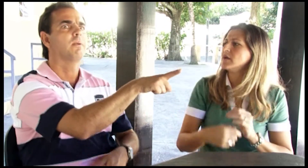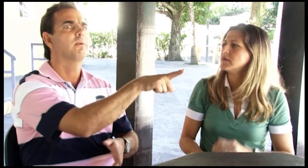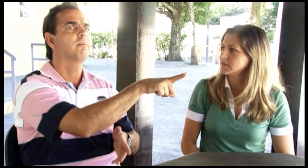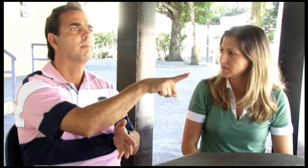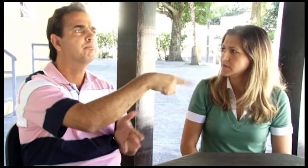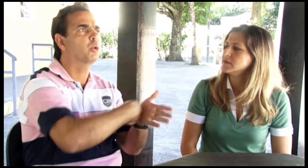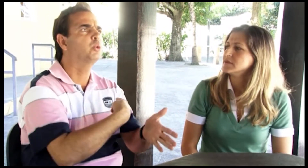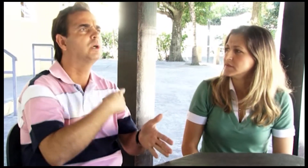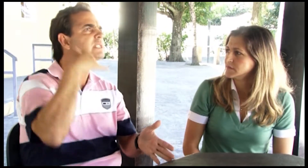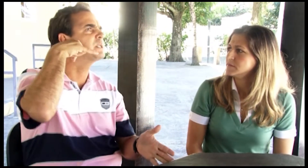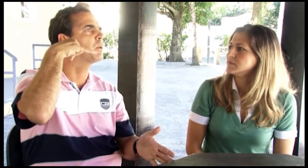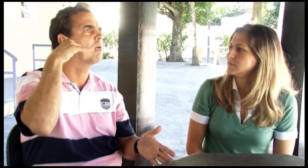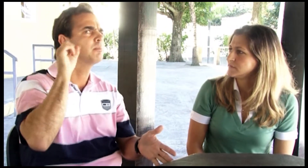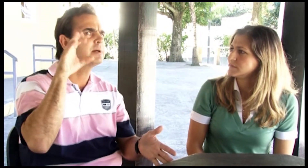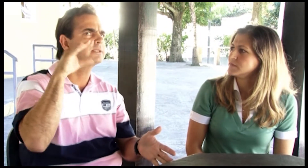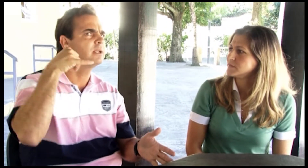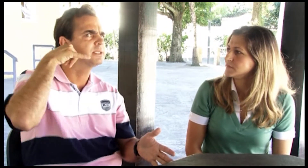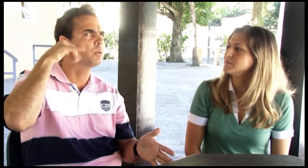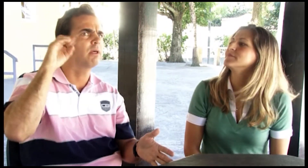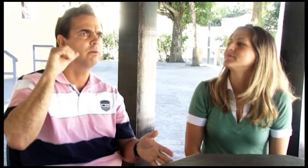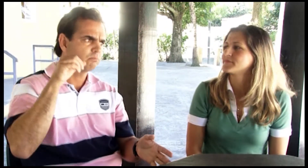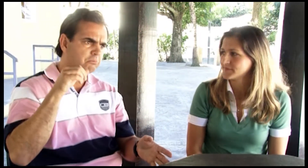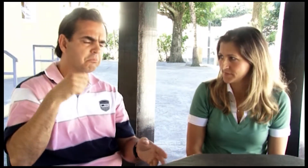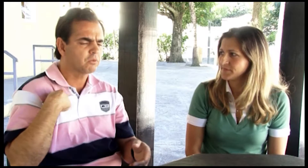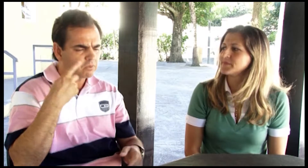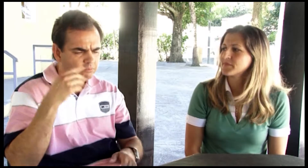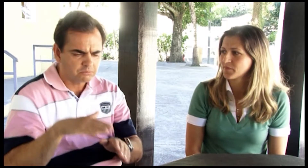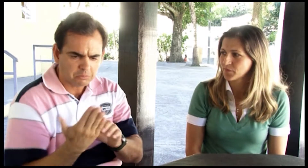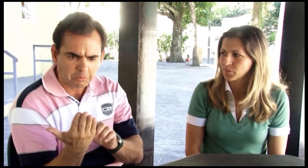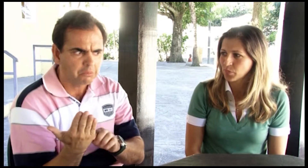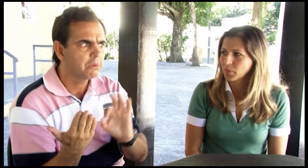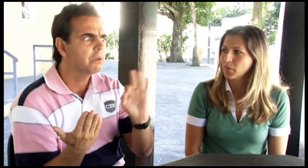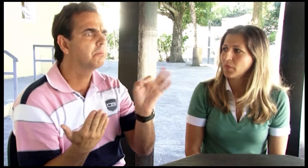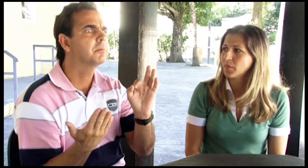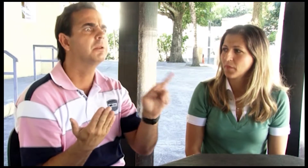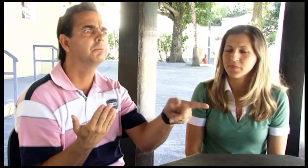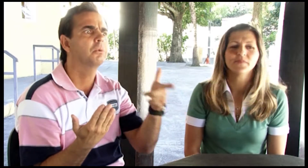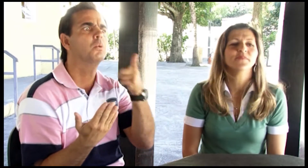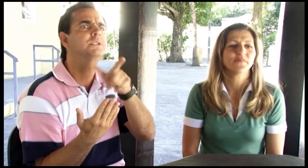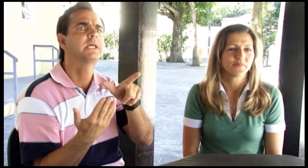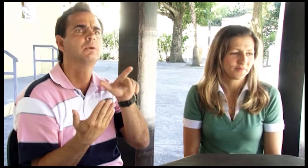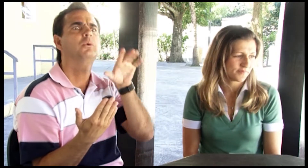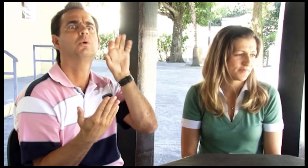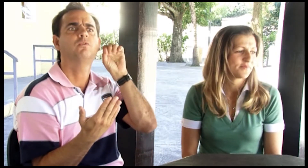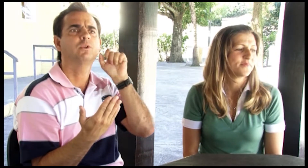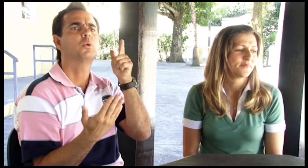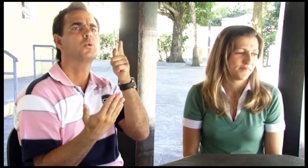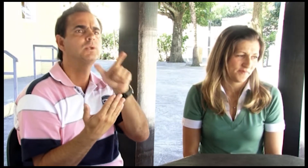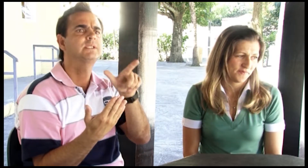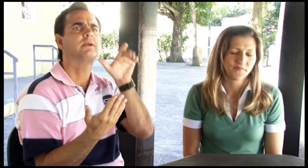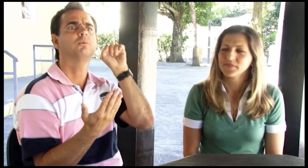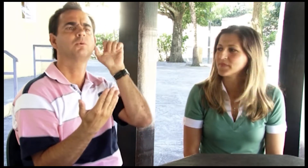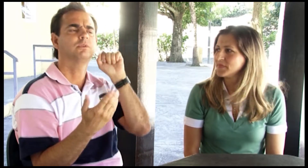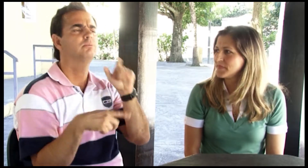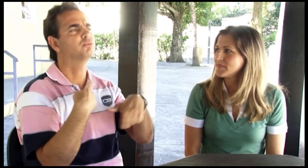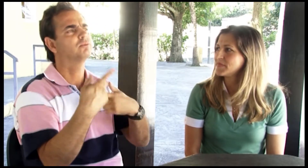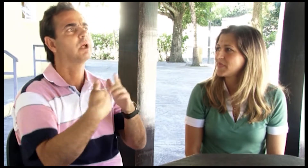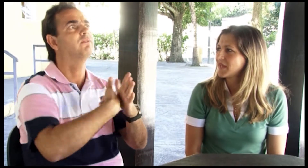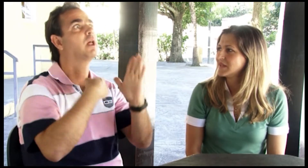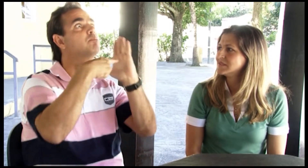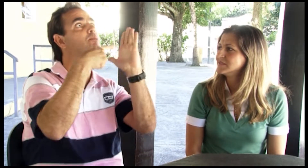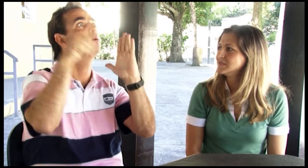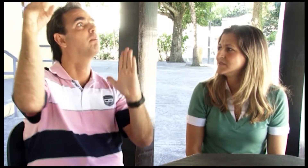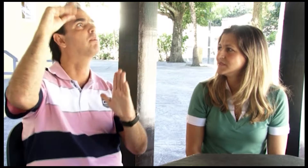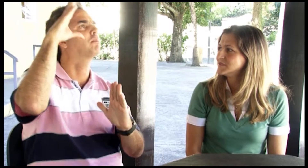de cachorro, uma campainha, e ele me perguntava, olha, eu estou escutando uma campainha de telefone, um ruído de telefone. Realmente eu